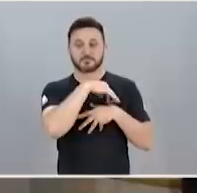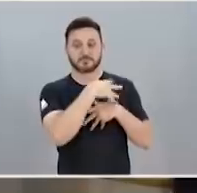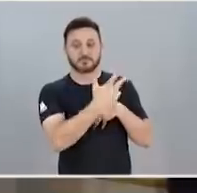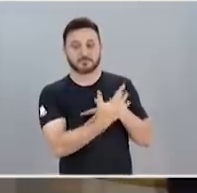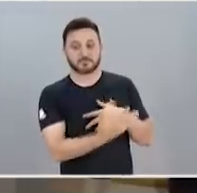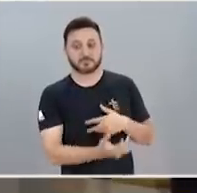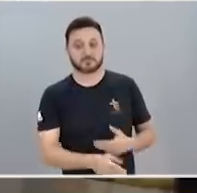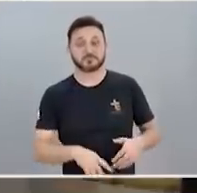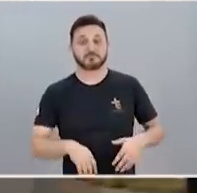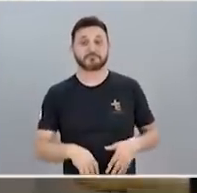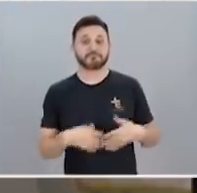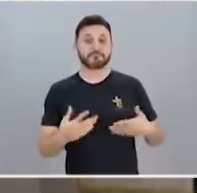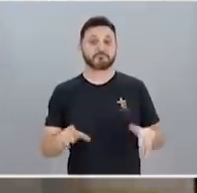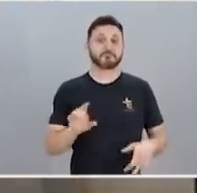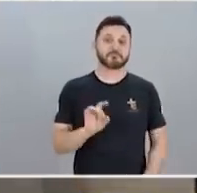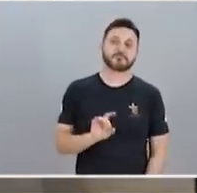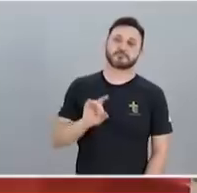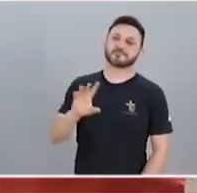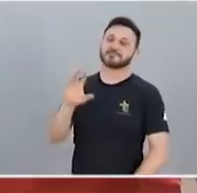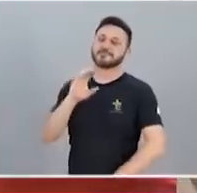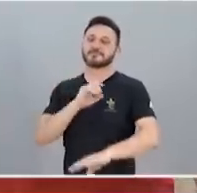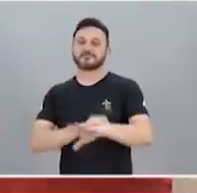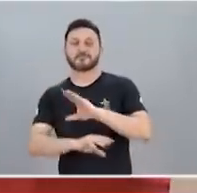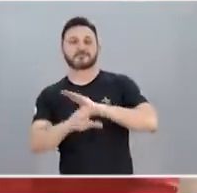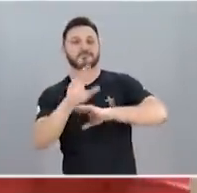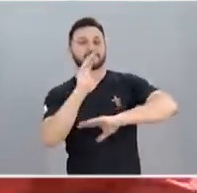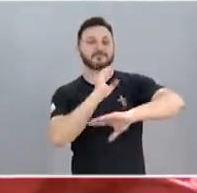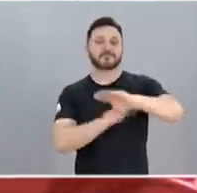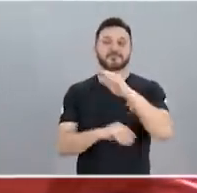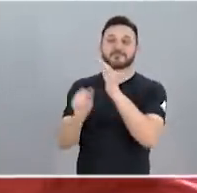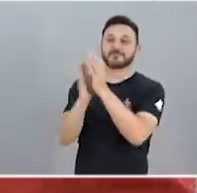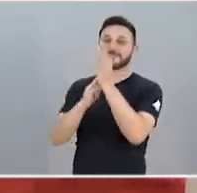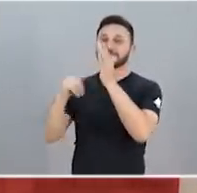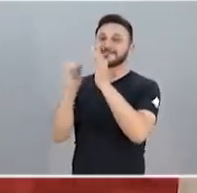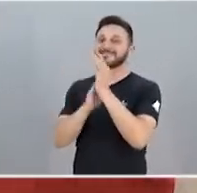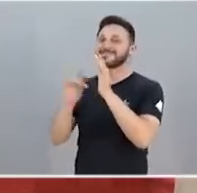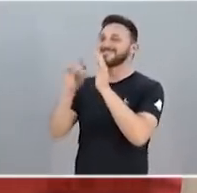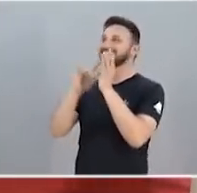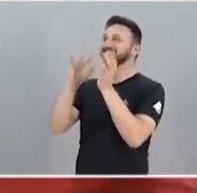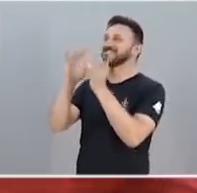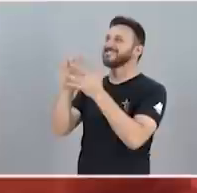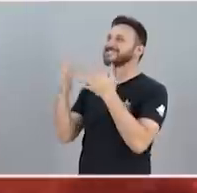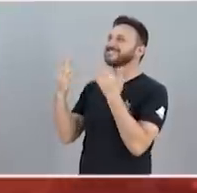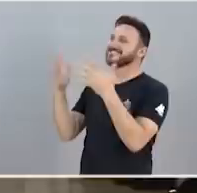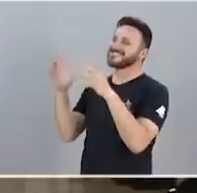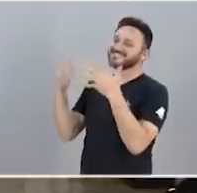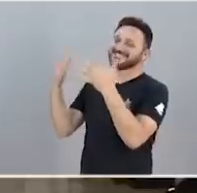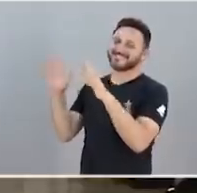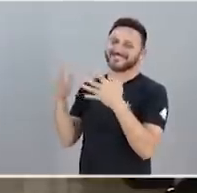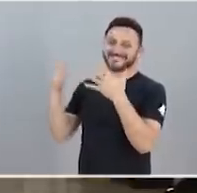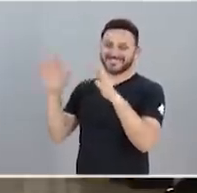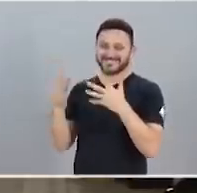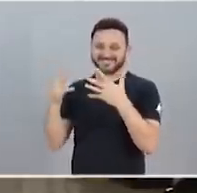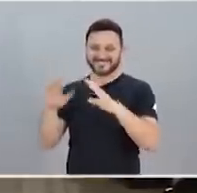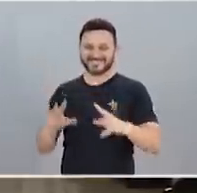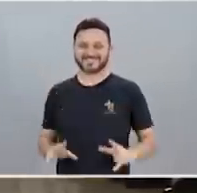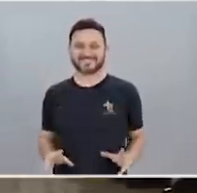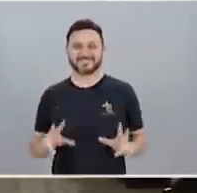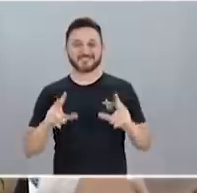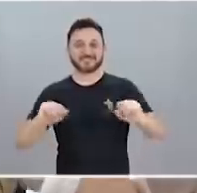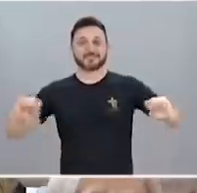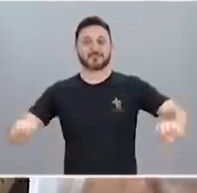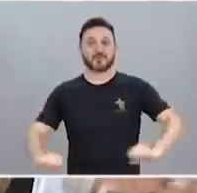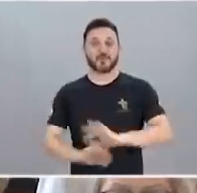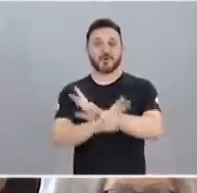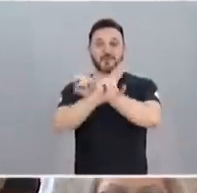quê? Então é só cantar e a Cristo exaltar,